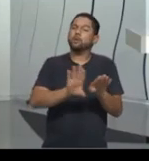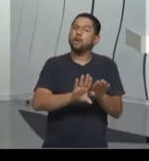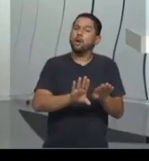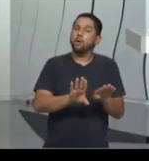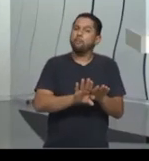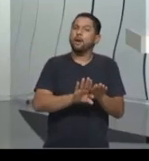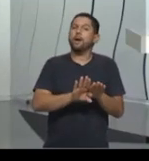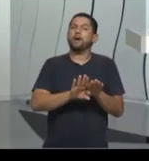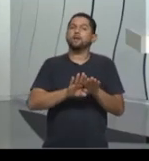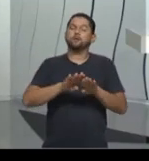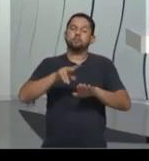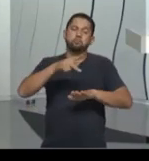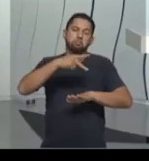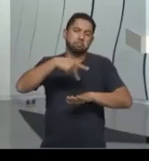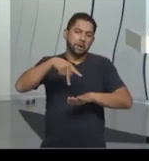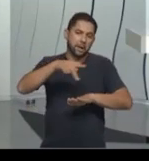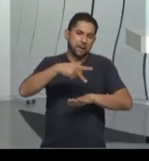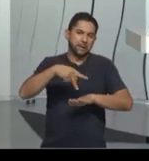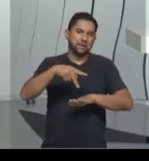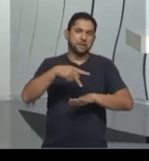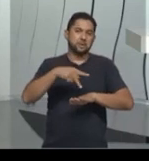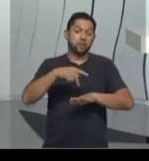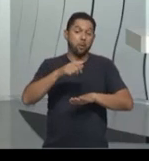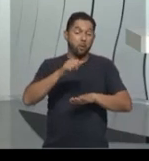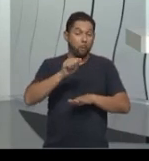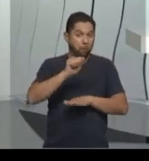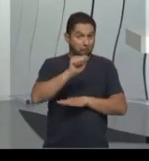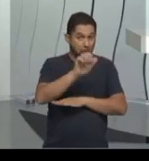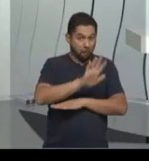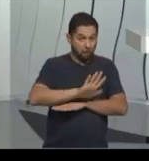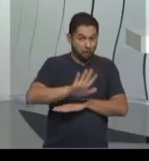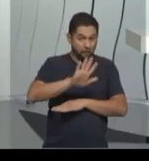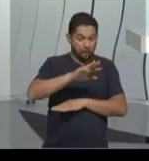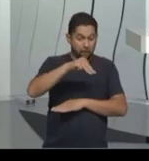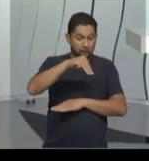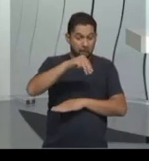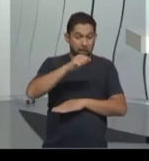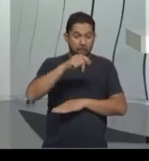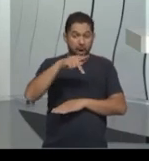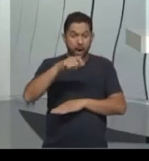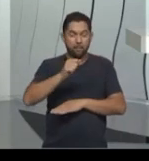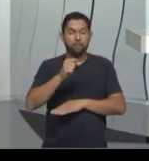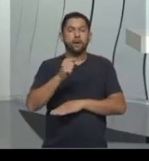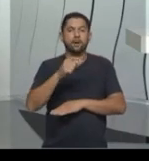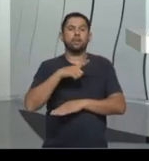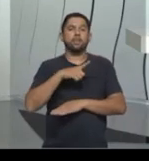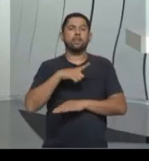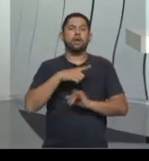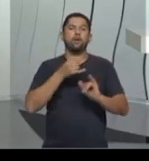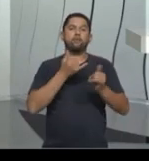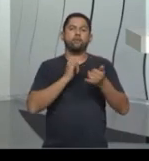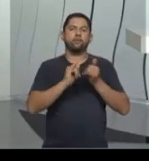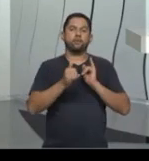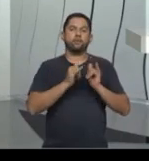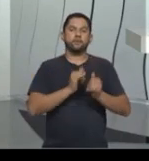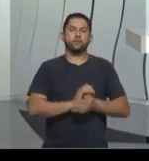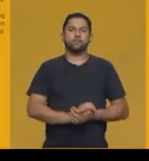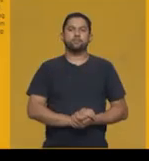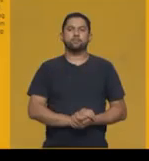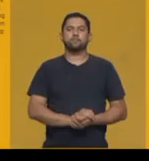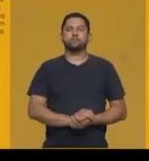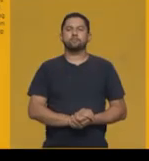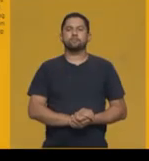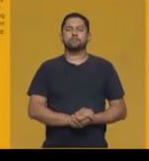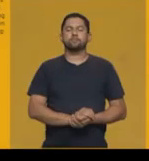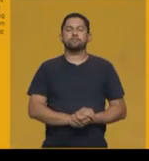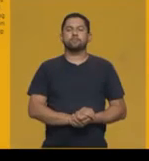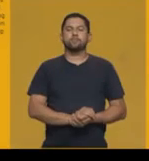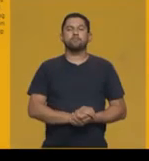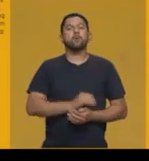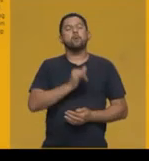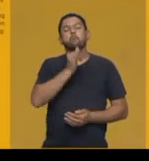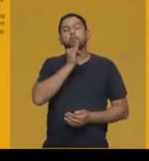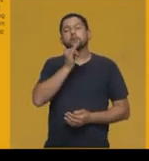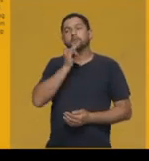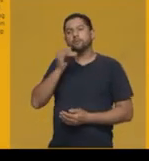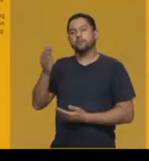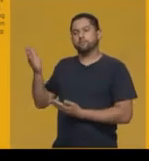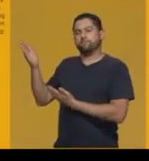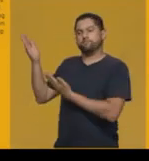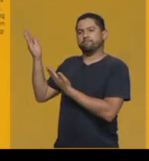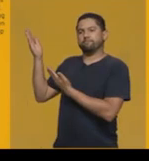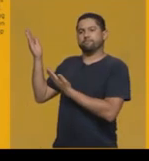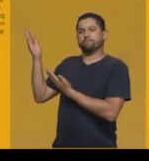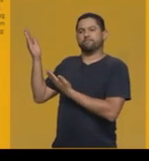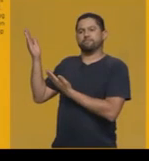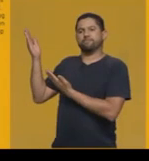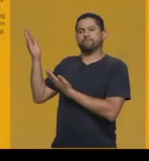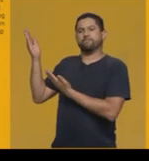de países, ou seja, esse mapa ele vai trazer alguma informação para mim, né? E aí nós temos aí um exemplo de um mapa.